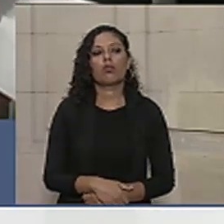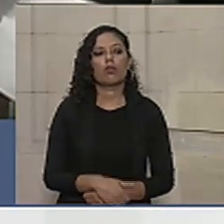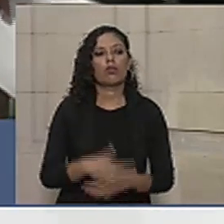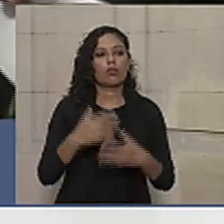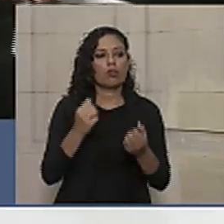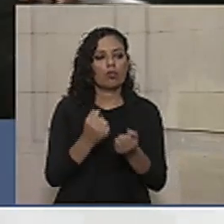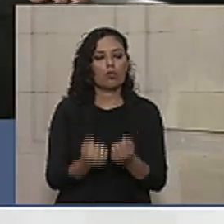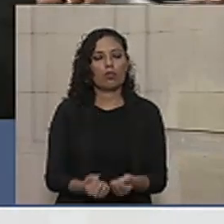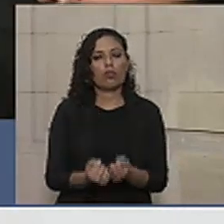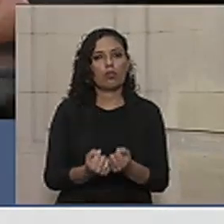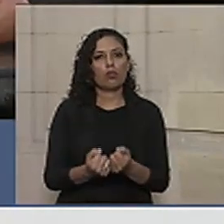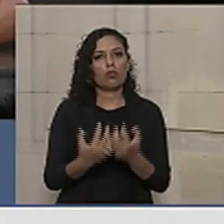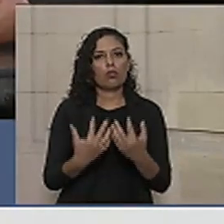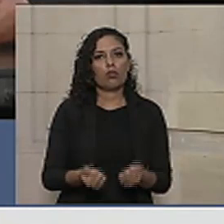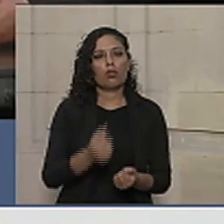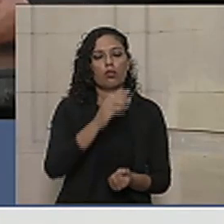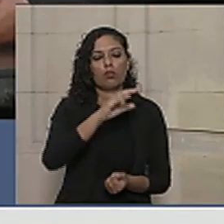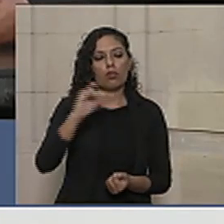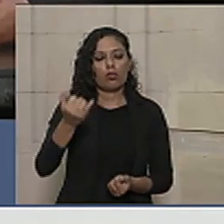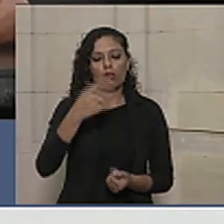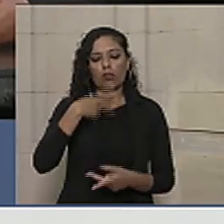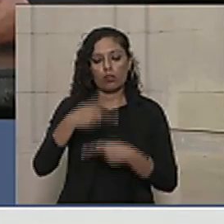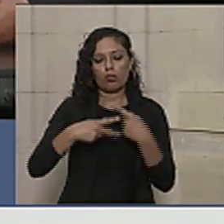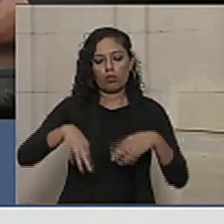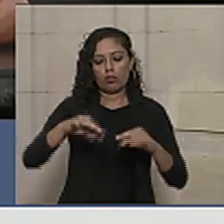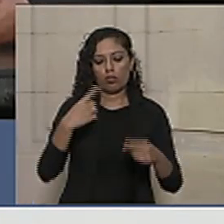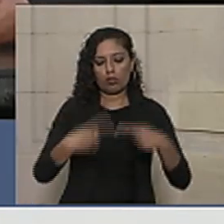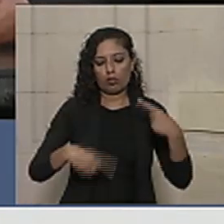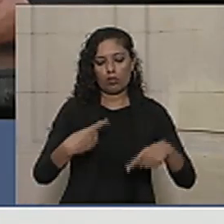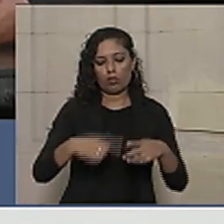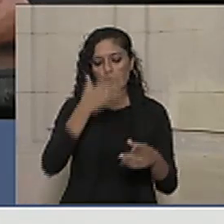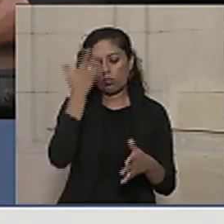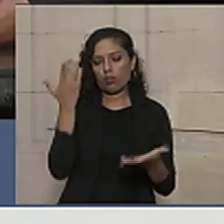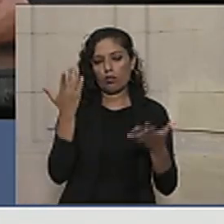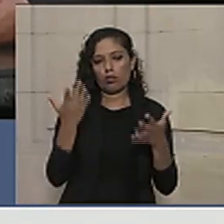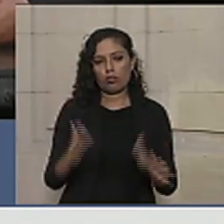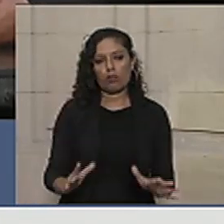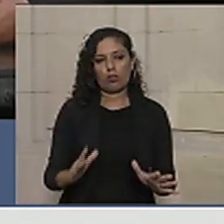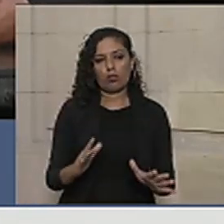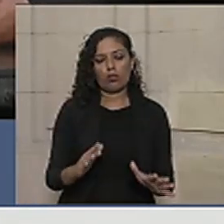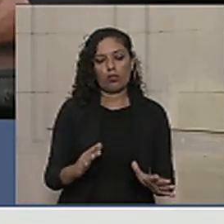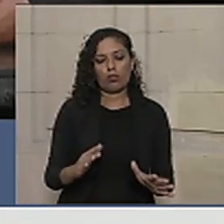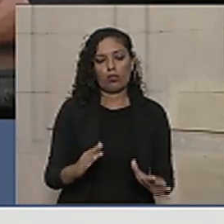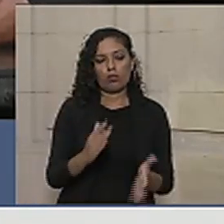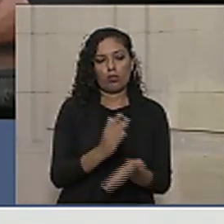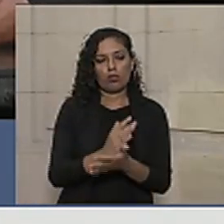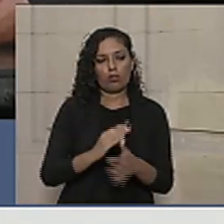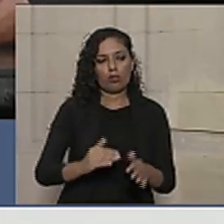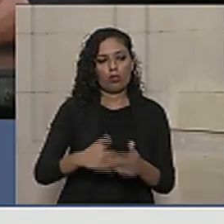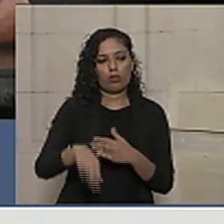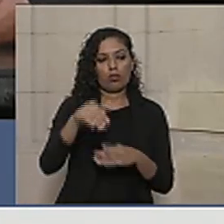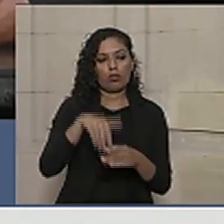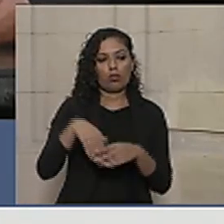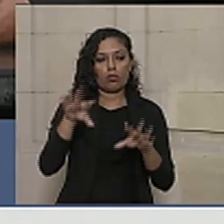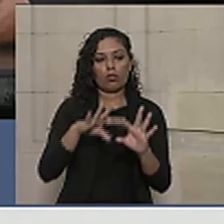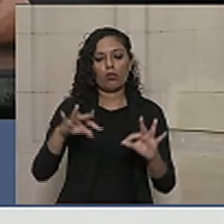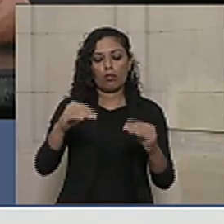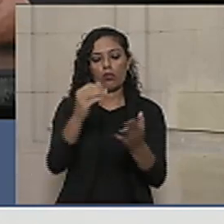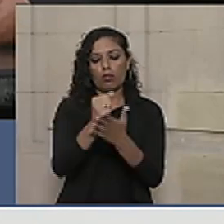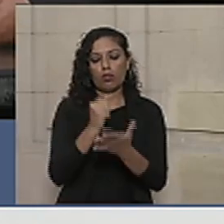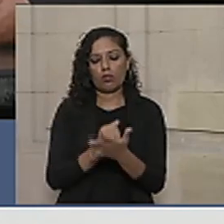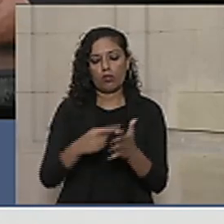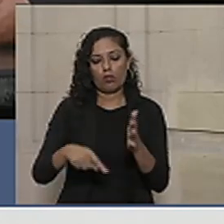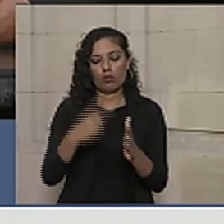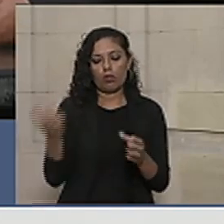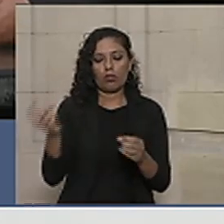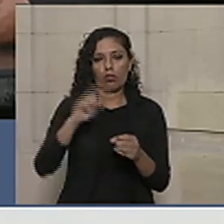Acompanha a CCJ, senhor presidente. Com os pareceres emitidos em discussão, não havendo quem queira discutir, encerrada a discussão, em votação, os senhores que aprovam. Como estão aprovados em